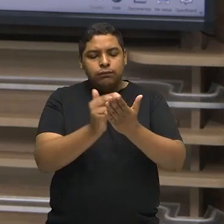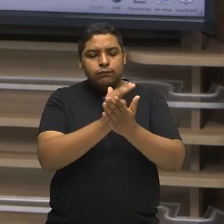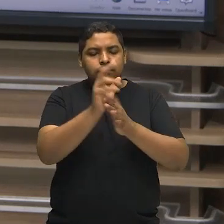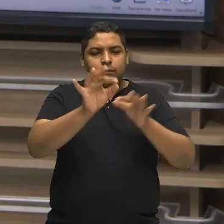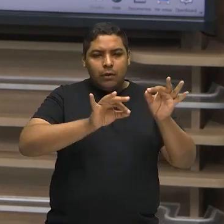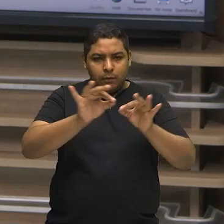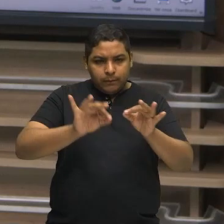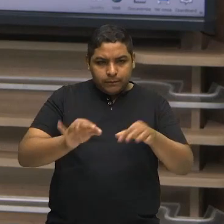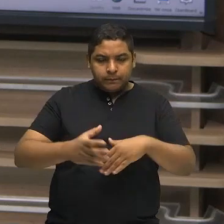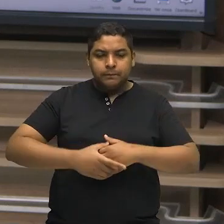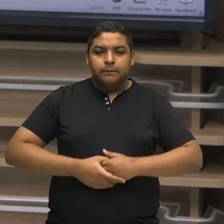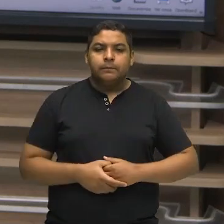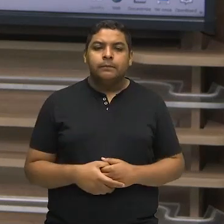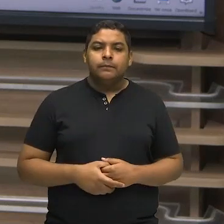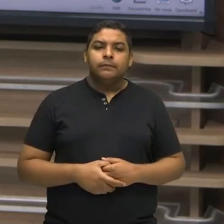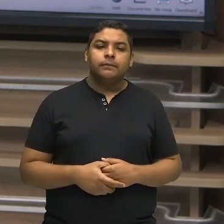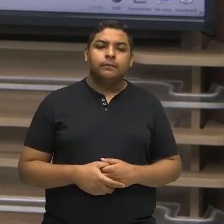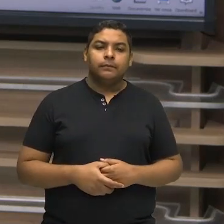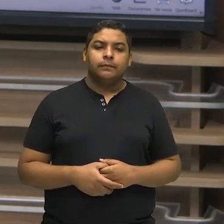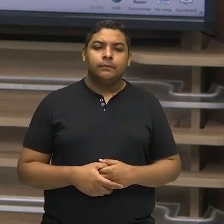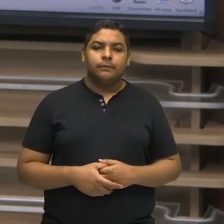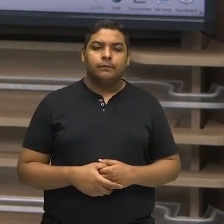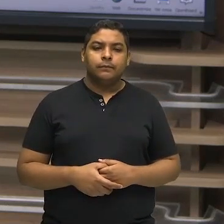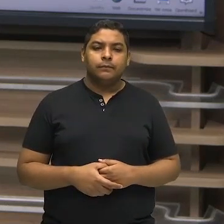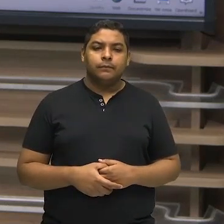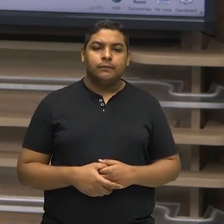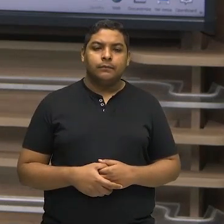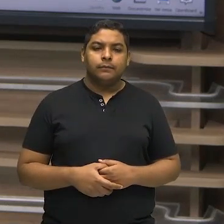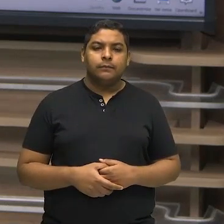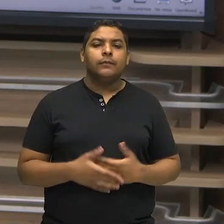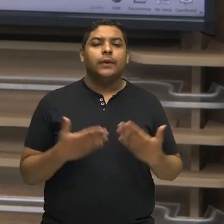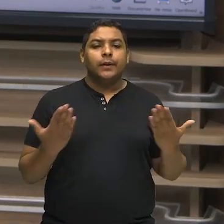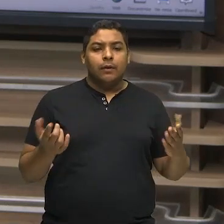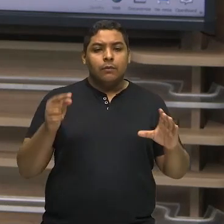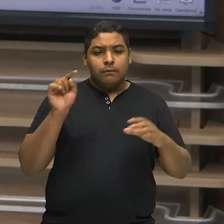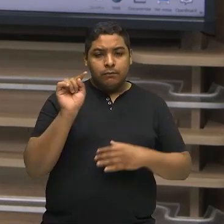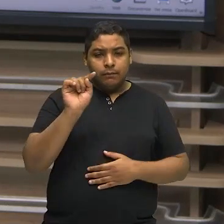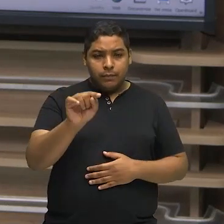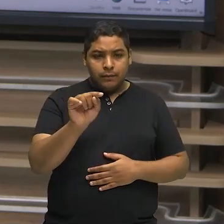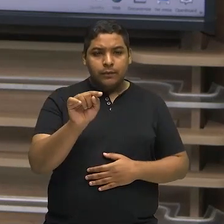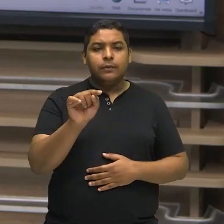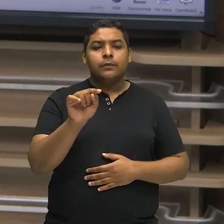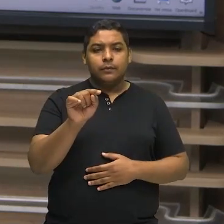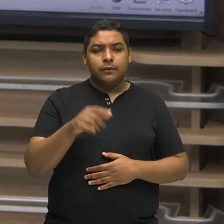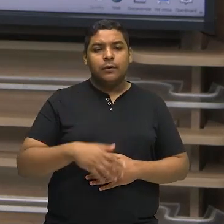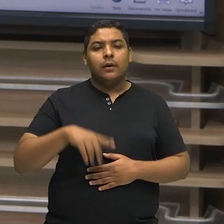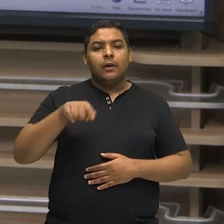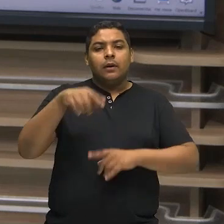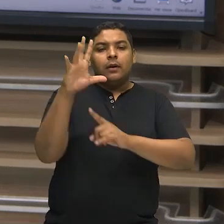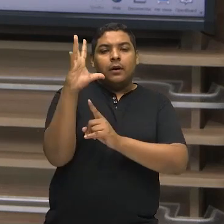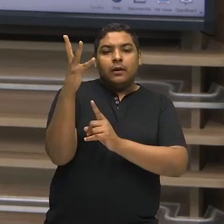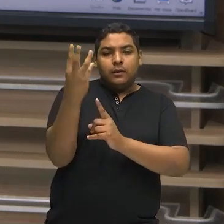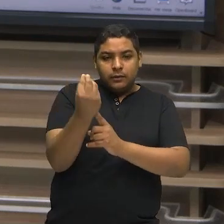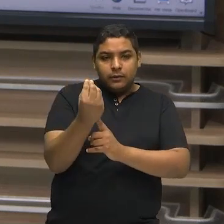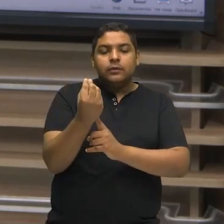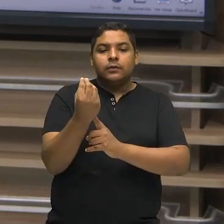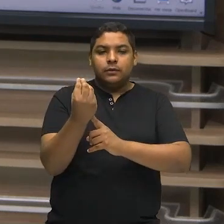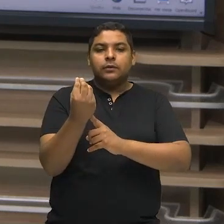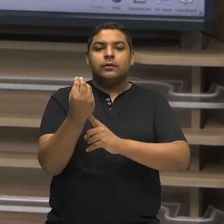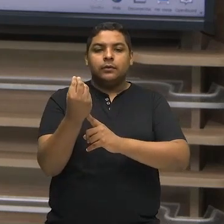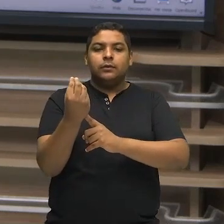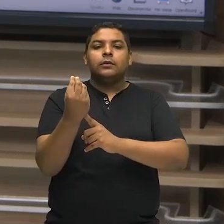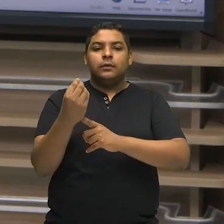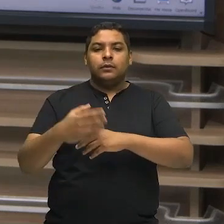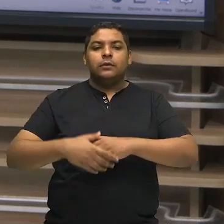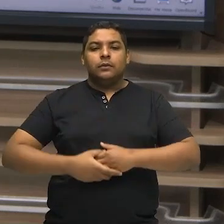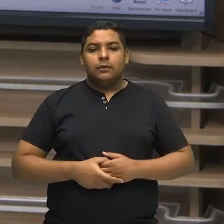pintura, certo? Então, o ponto é o artista que define, né, o início do ponto